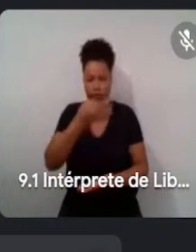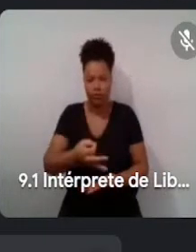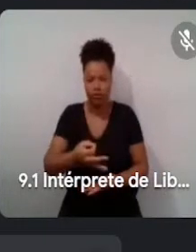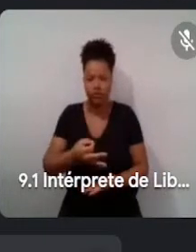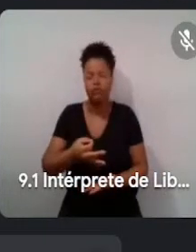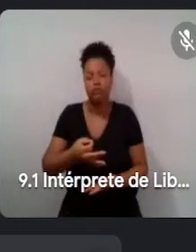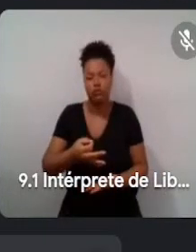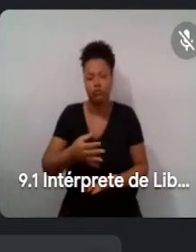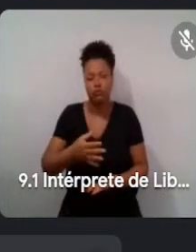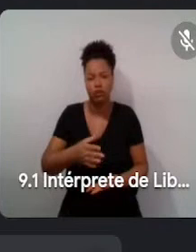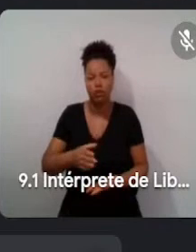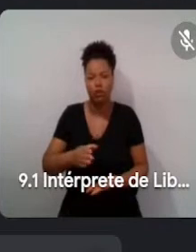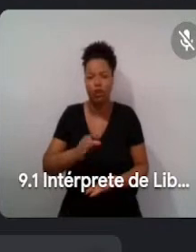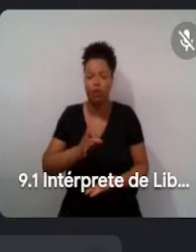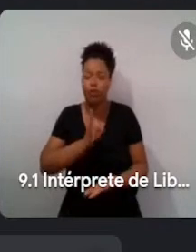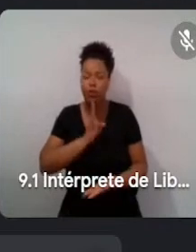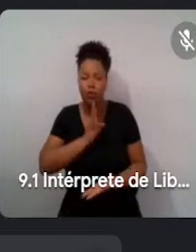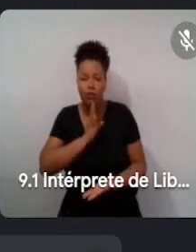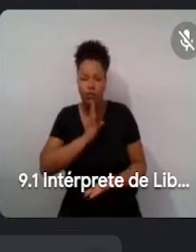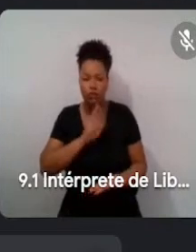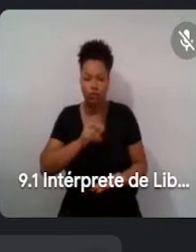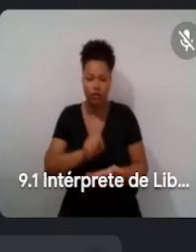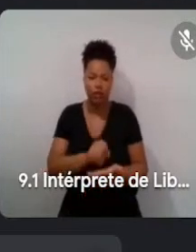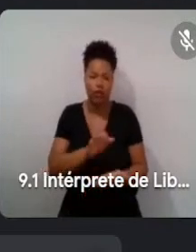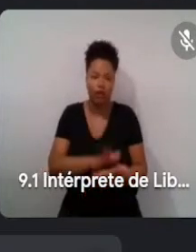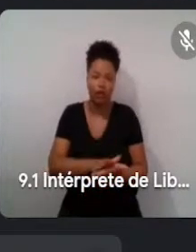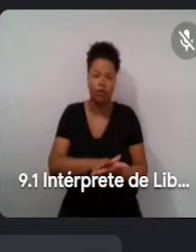pelo conhecimento e provimento para afastamento da multa aplicada.